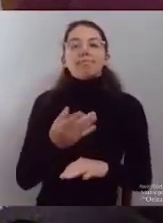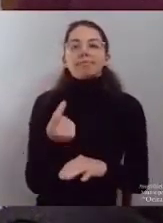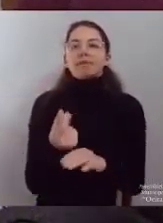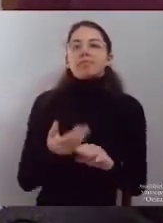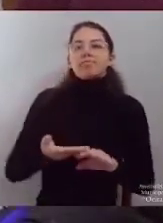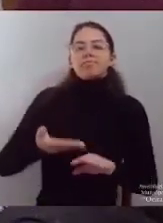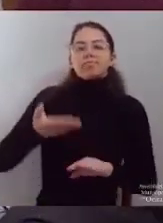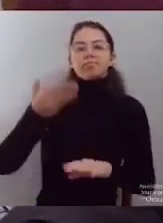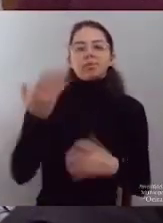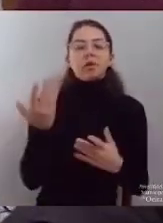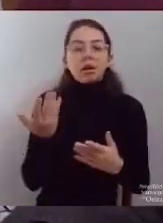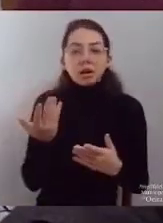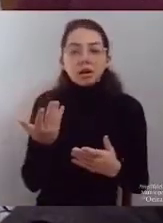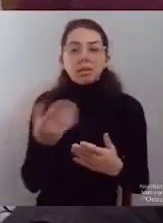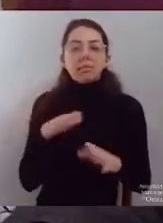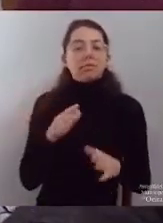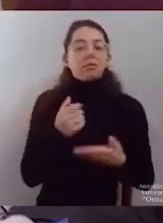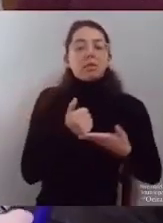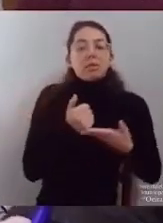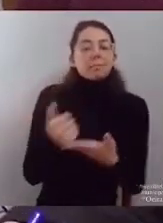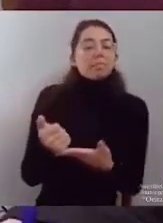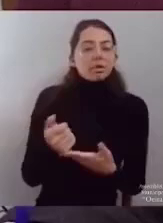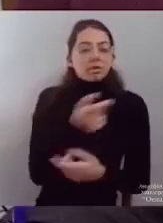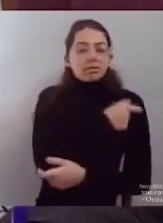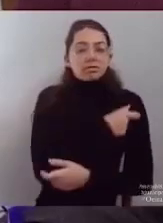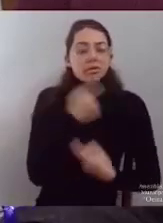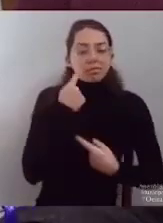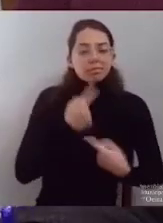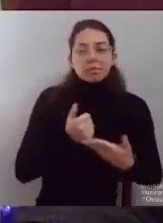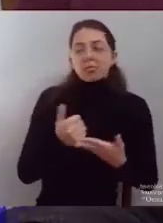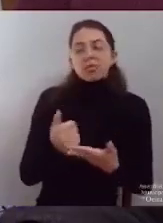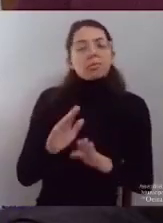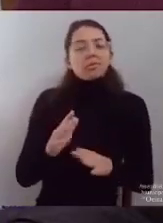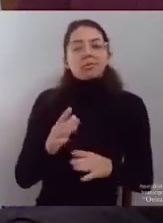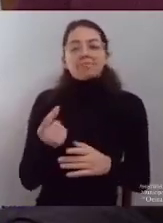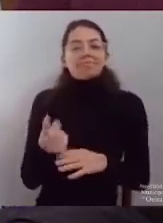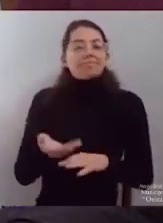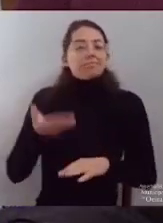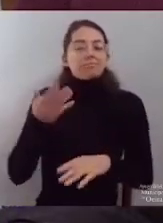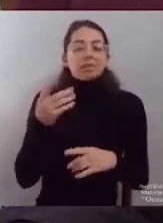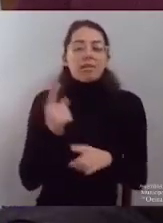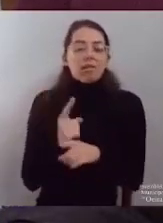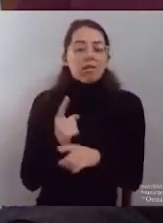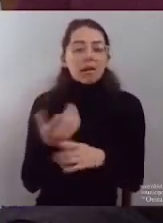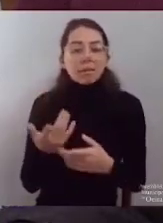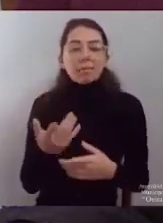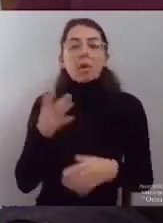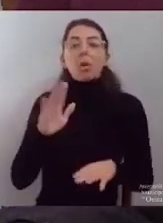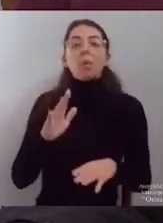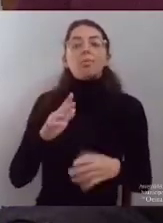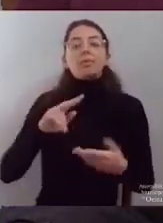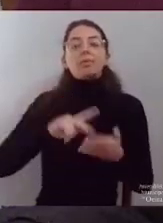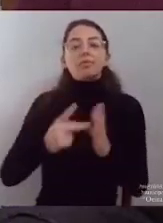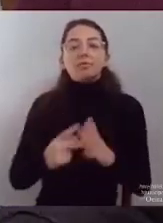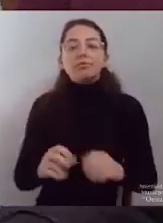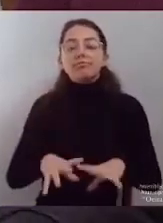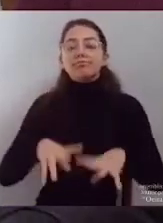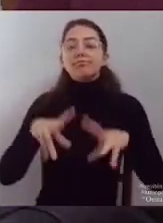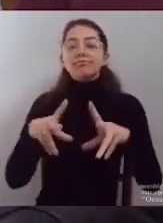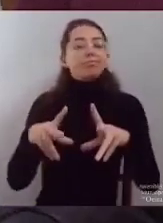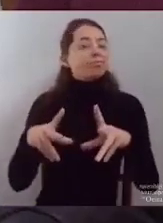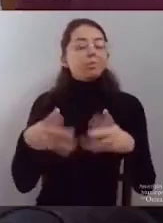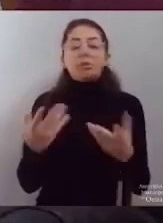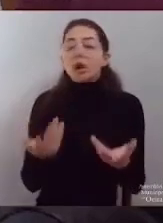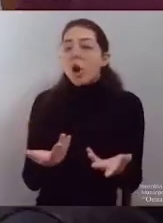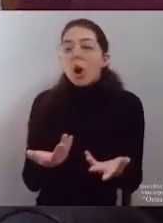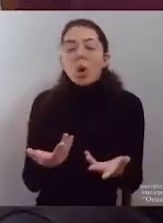alguma forma ser apoiada por entidades públicas? Será um problema de adaptação ao mercado, de evolução tecnológica? Será que o seu futuro